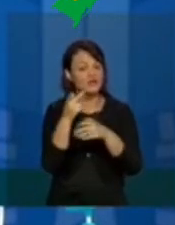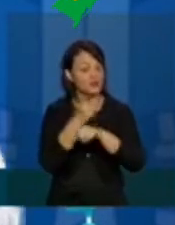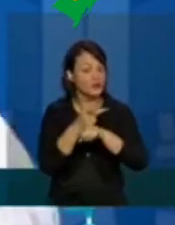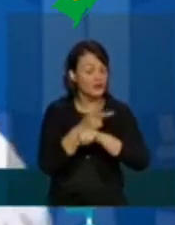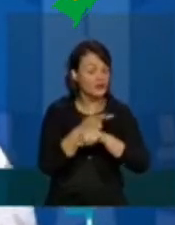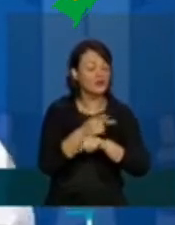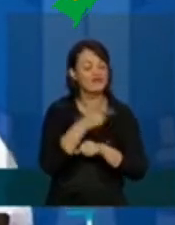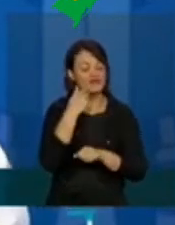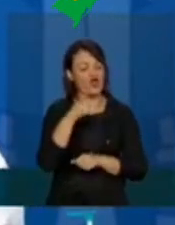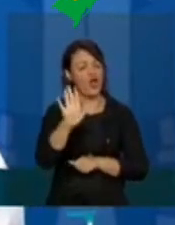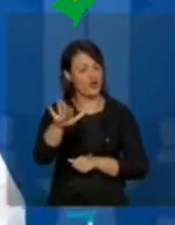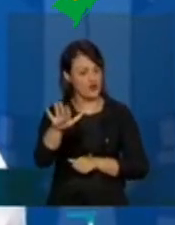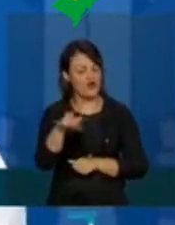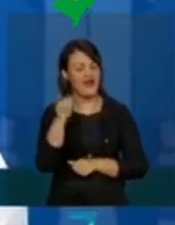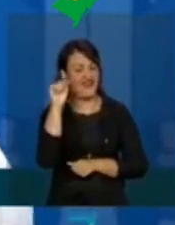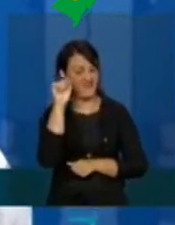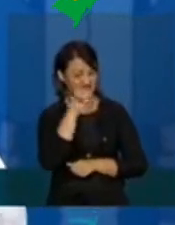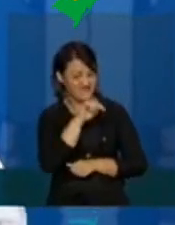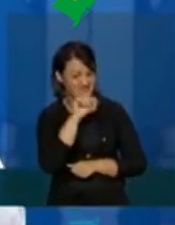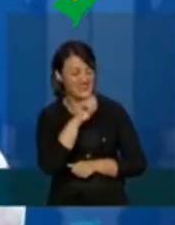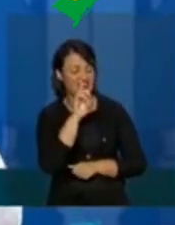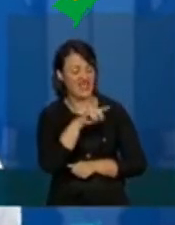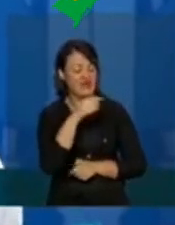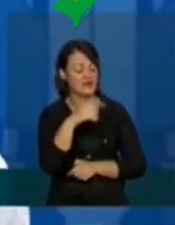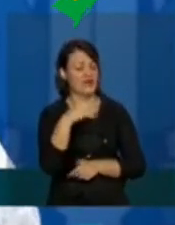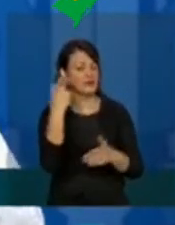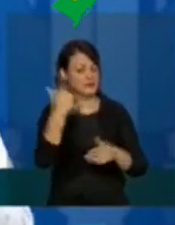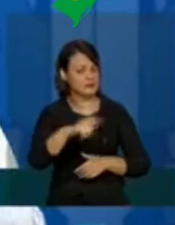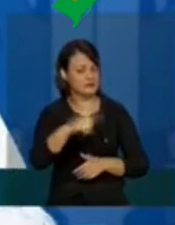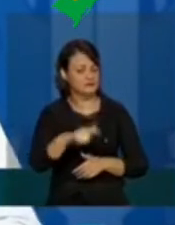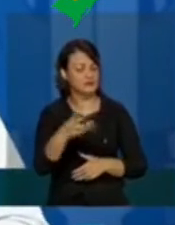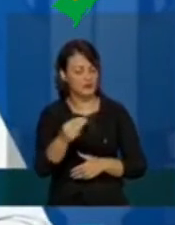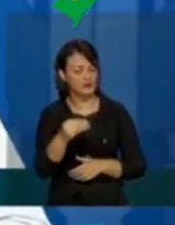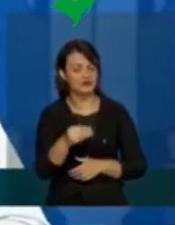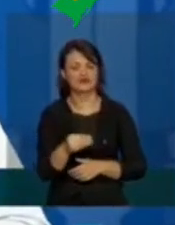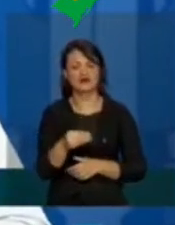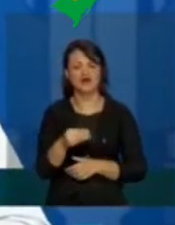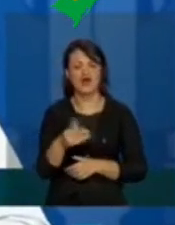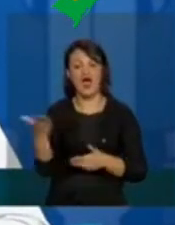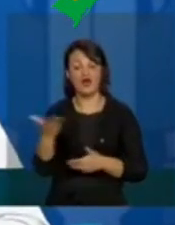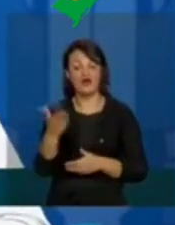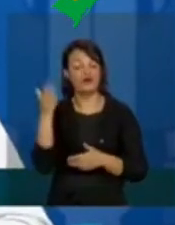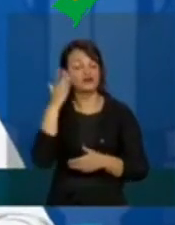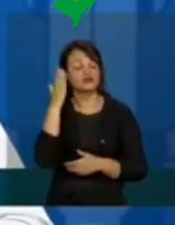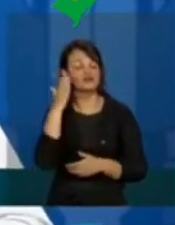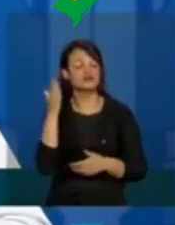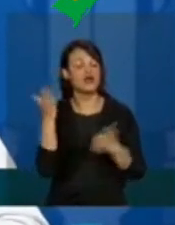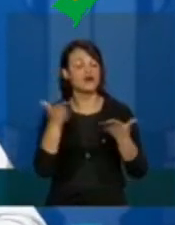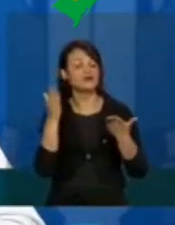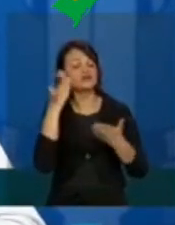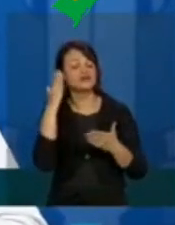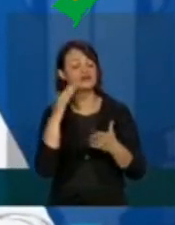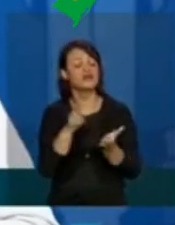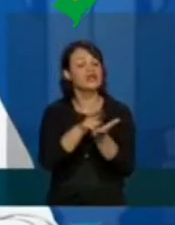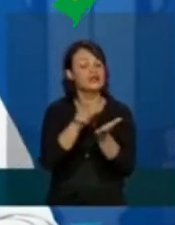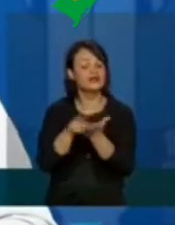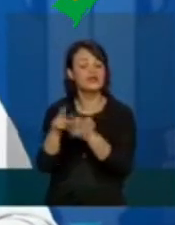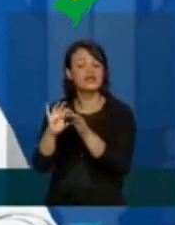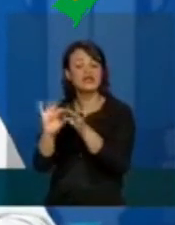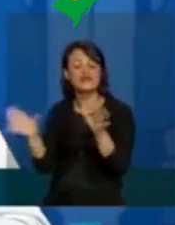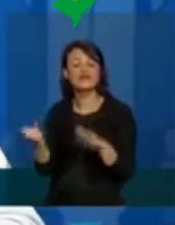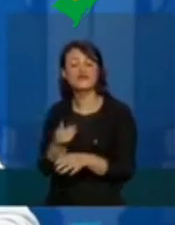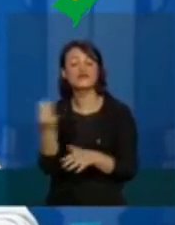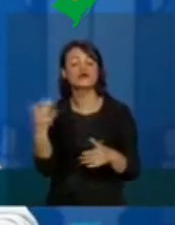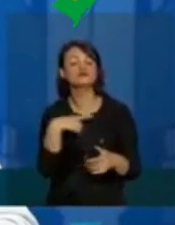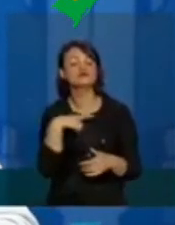deles, falar, olha, esses daqui são os que estão com a maior incidência, agora nós precisamos saber quantos leitos que estão abertos,